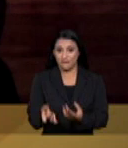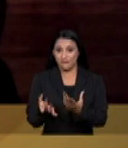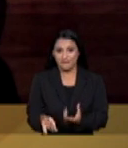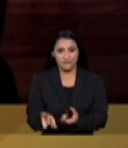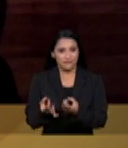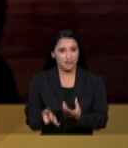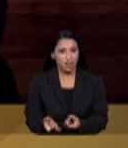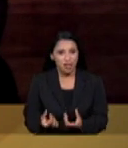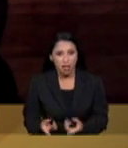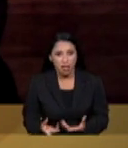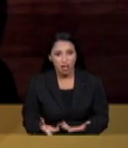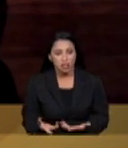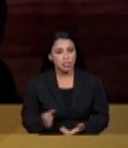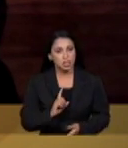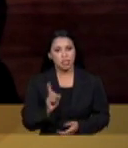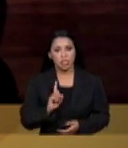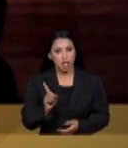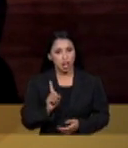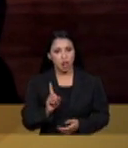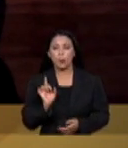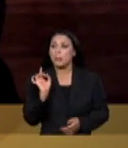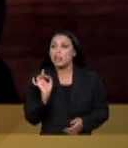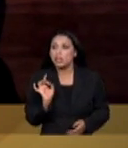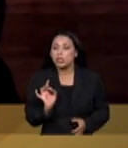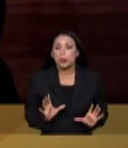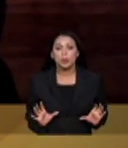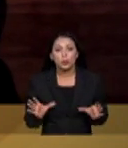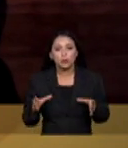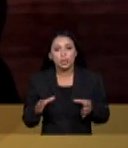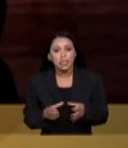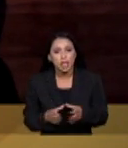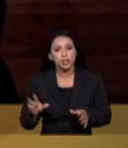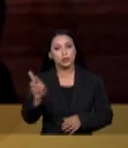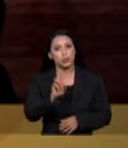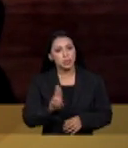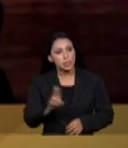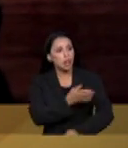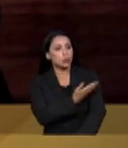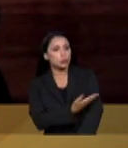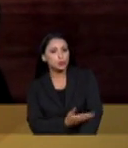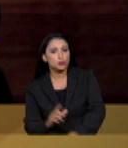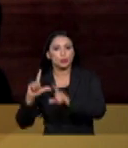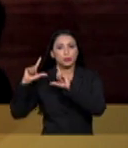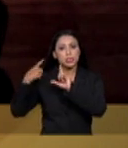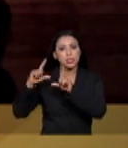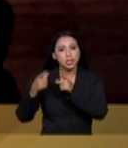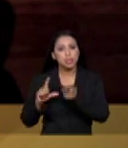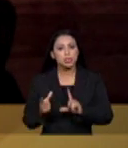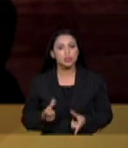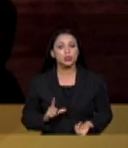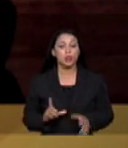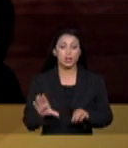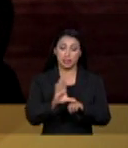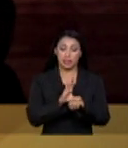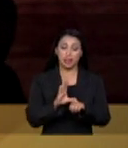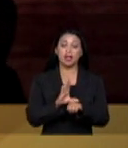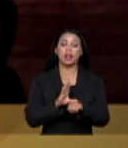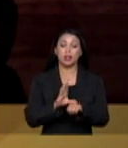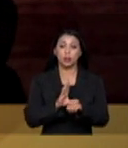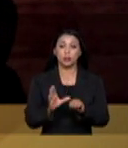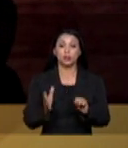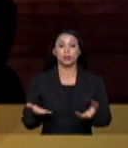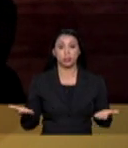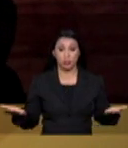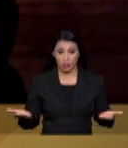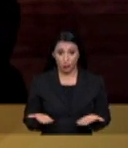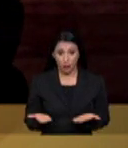mas de habita para a comunidade segundo seus usos costumes e tradições a constituição